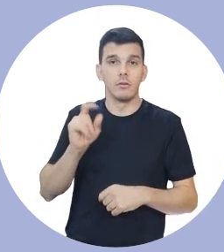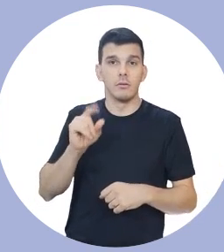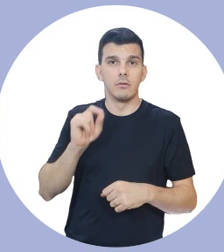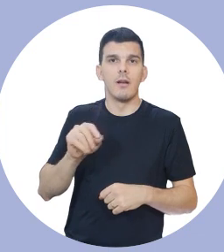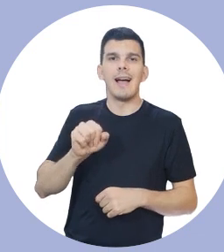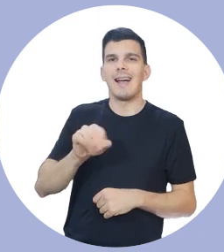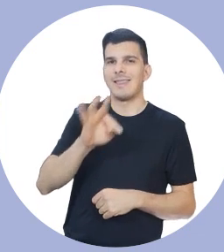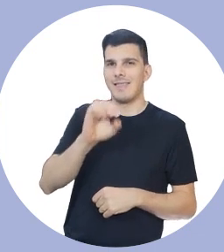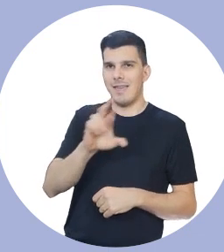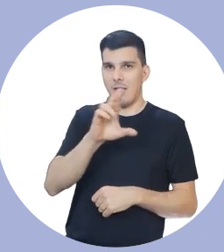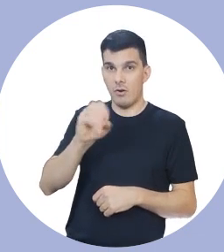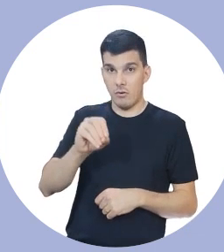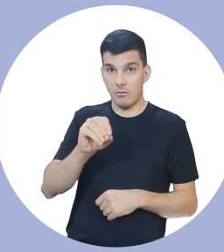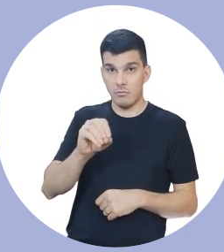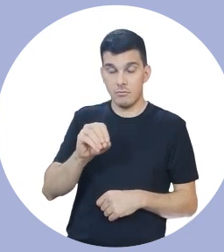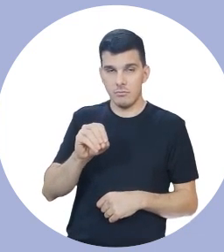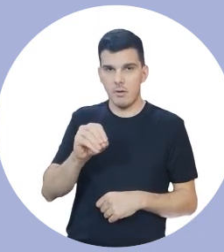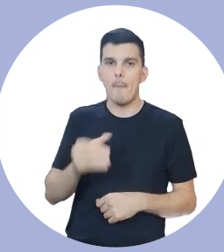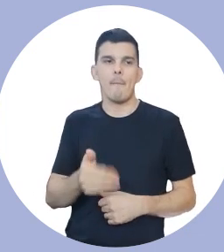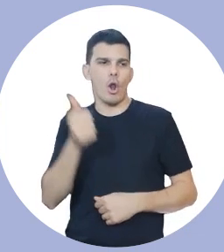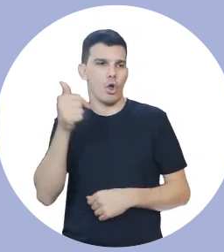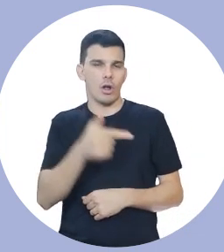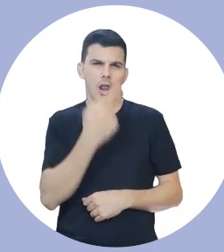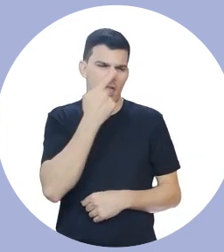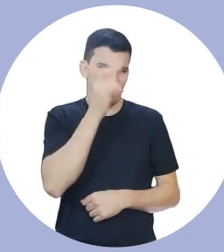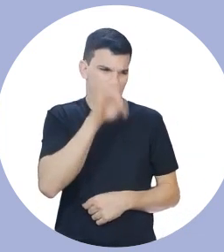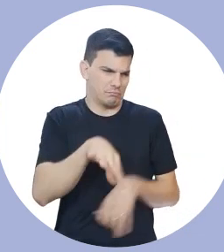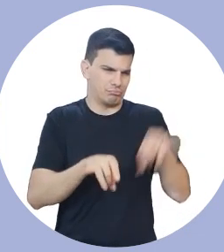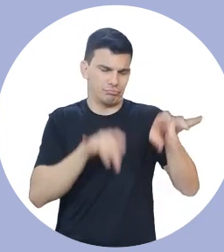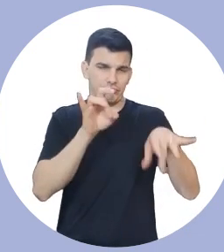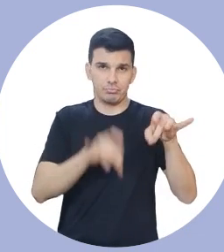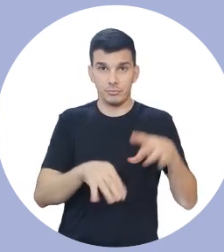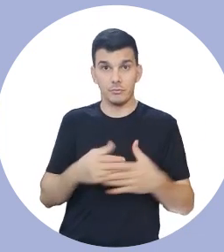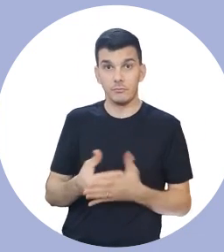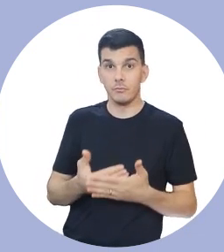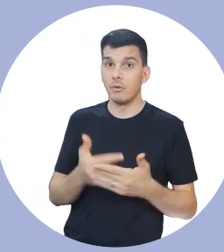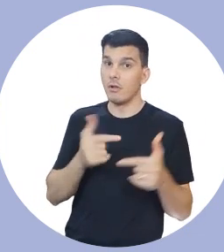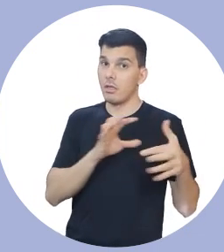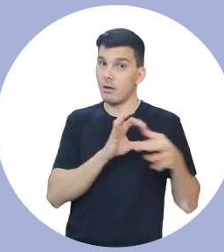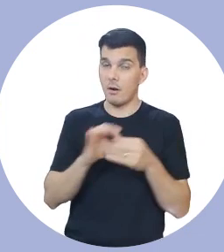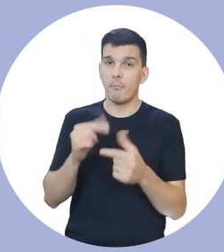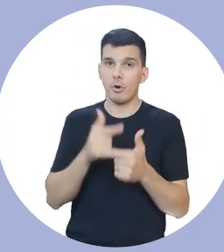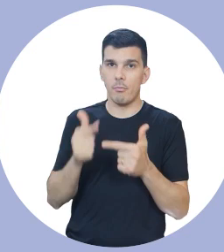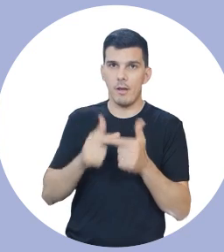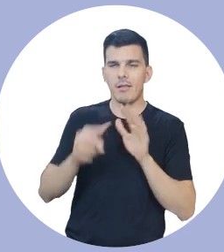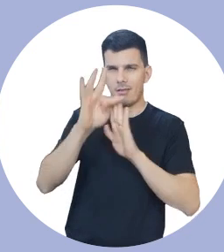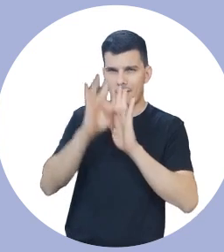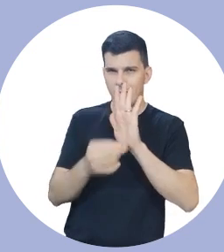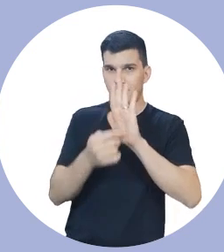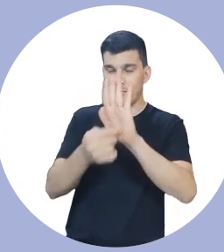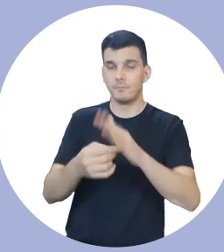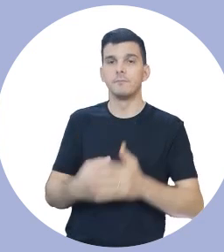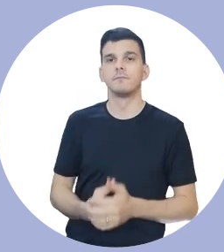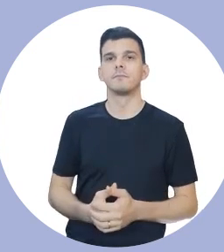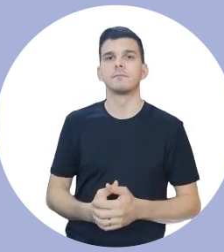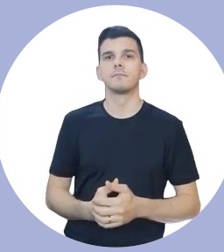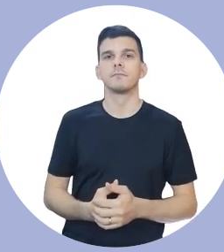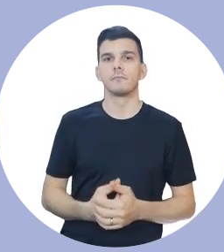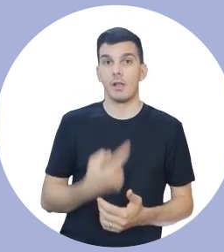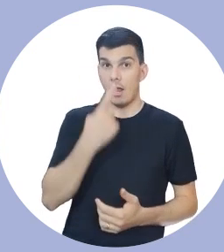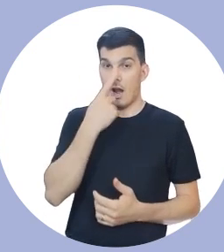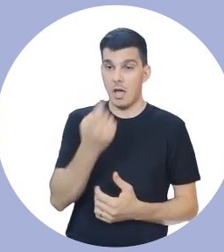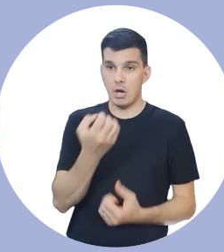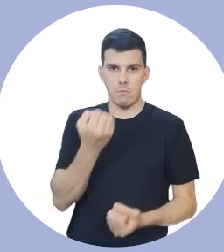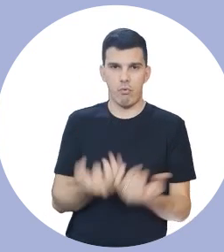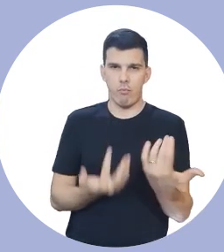técnicos tornam o aterro sanitário mais vantajoso que o lixão em relação aos problemas abordados no texto? O